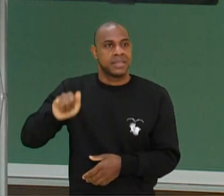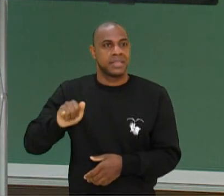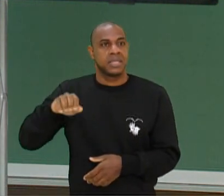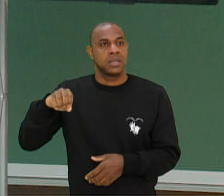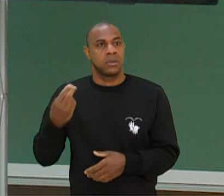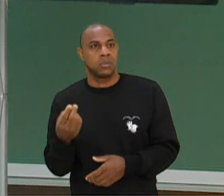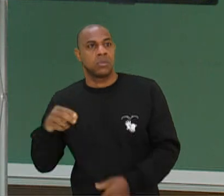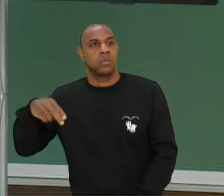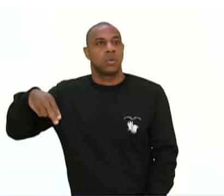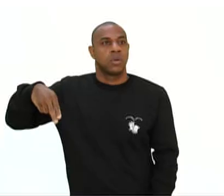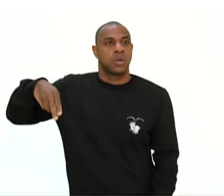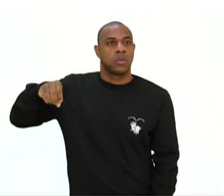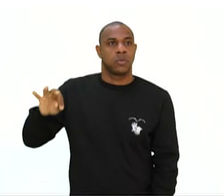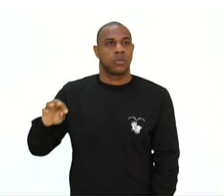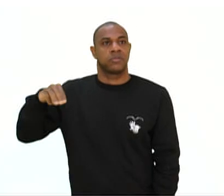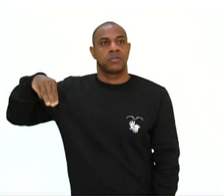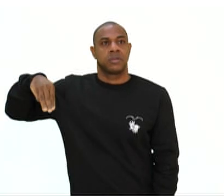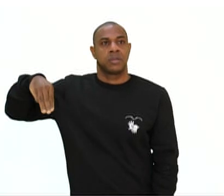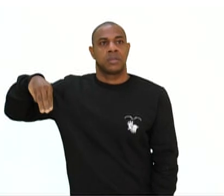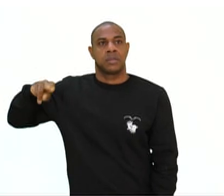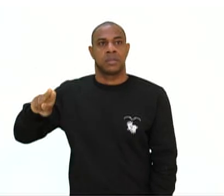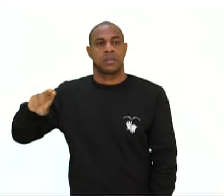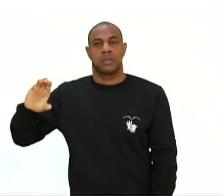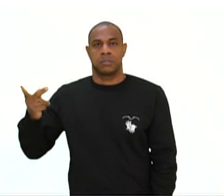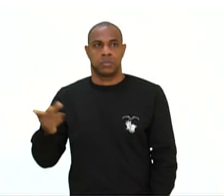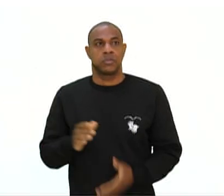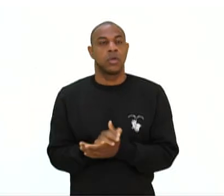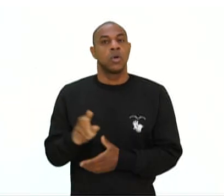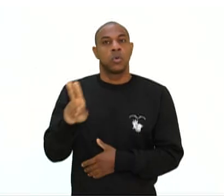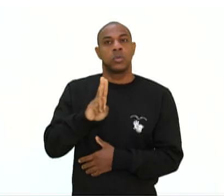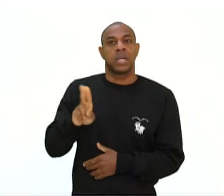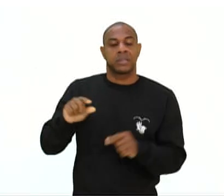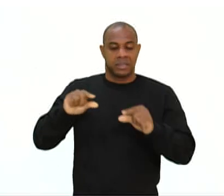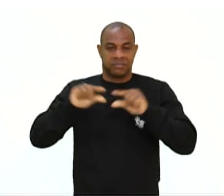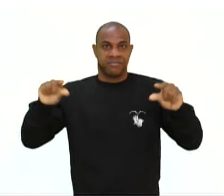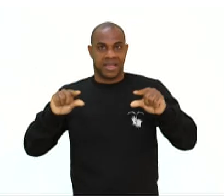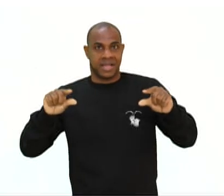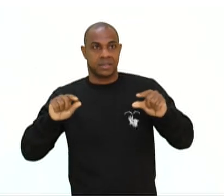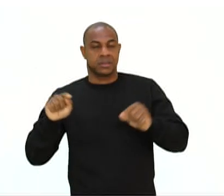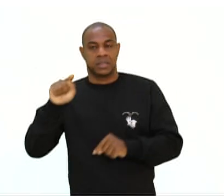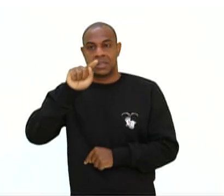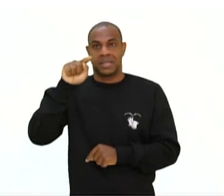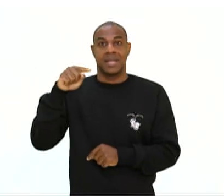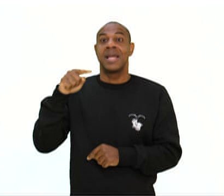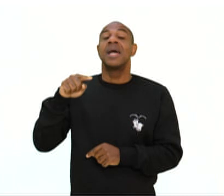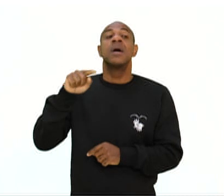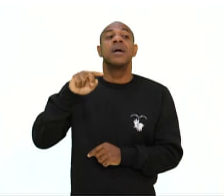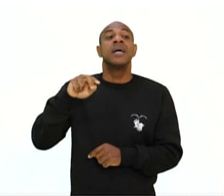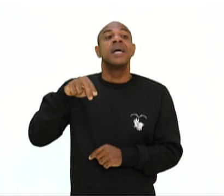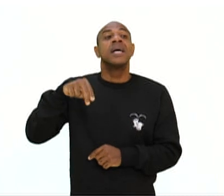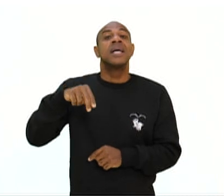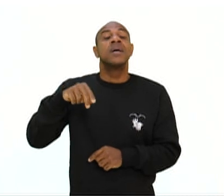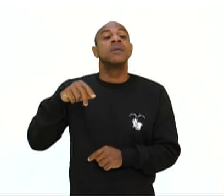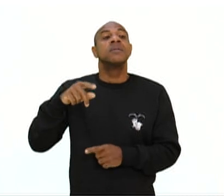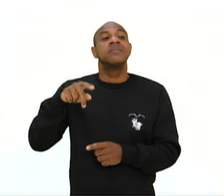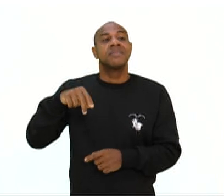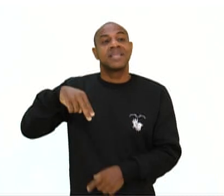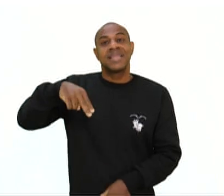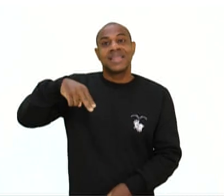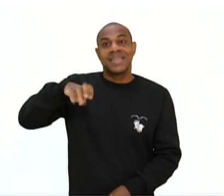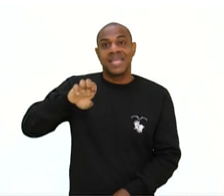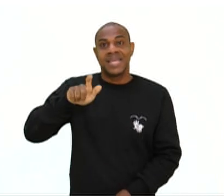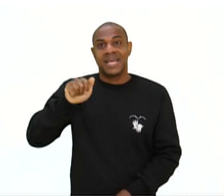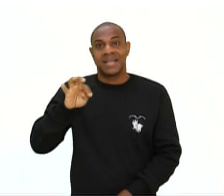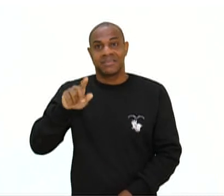ok? Not much, not many são usados em frases negativas e interrogativas. Então tem uma diferença,